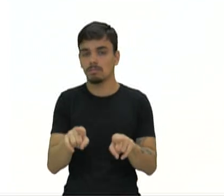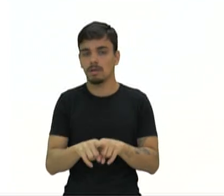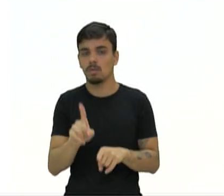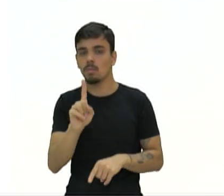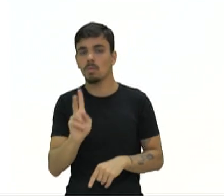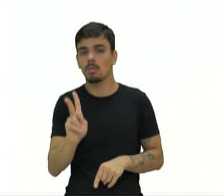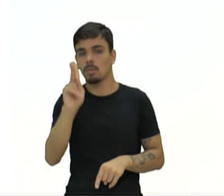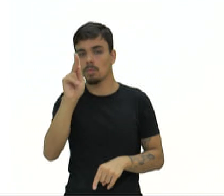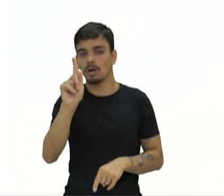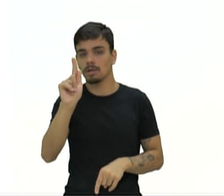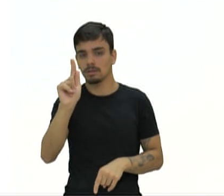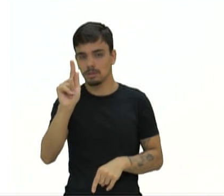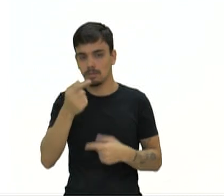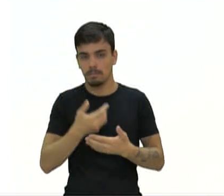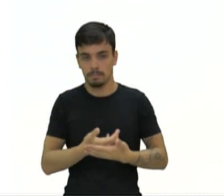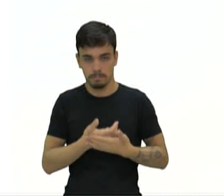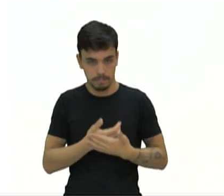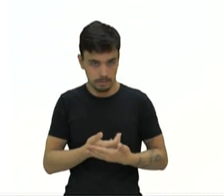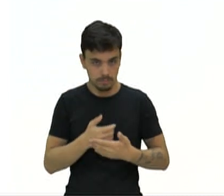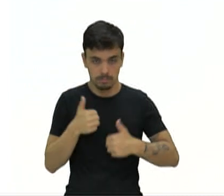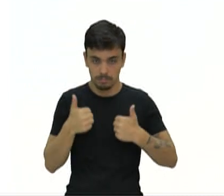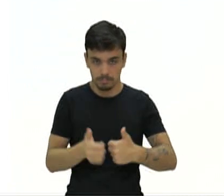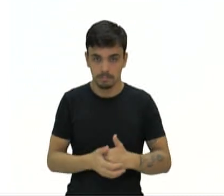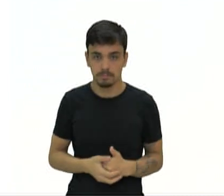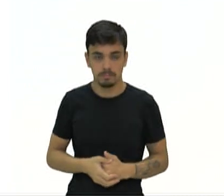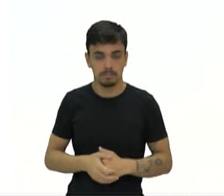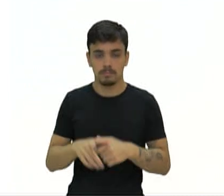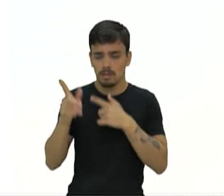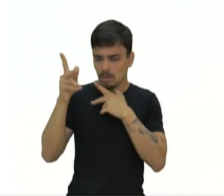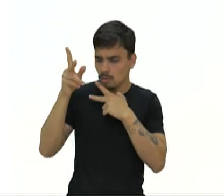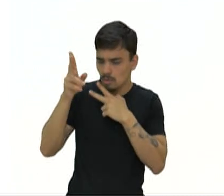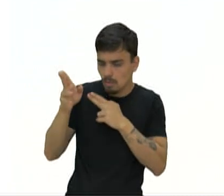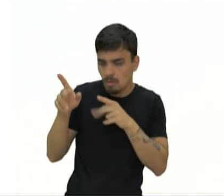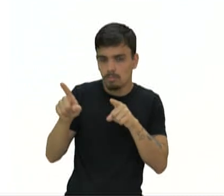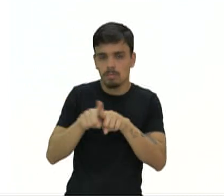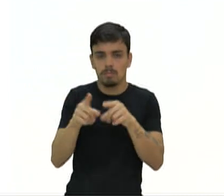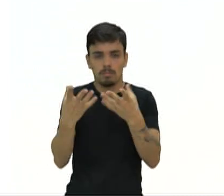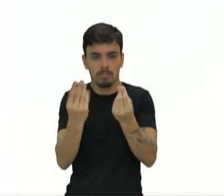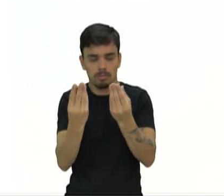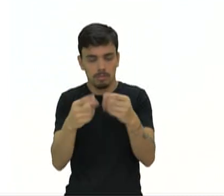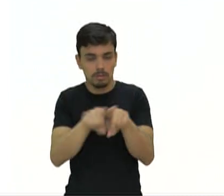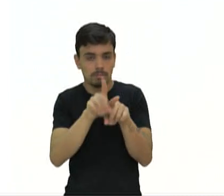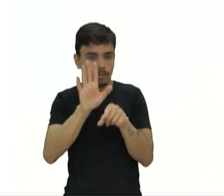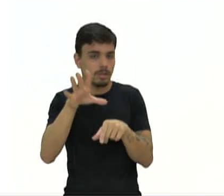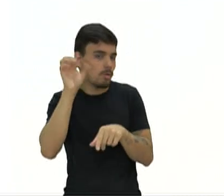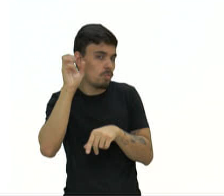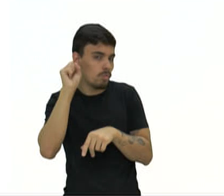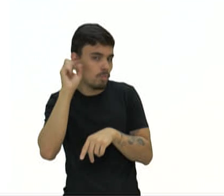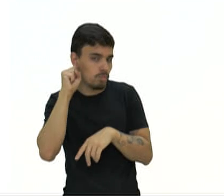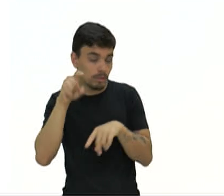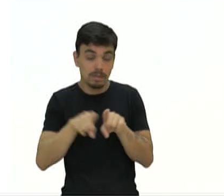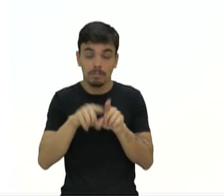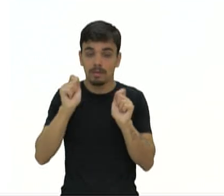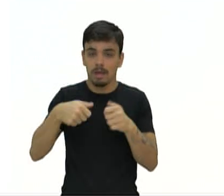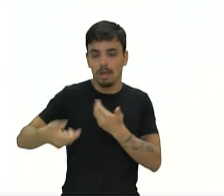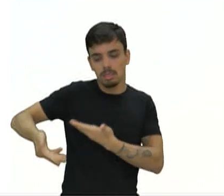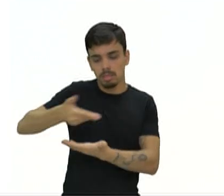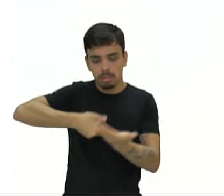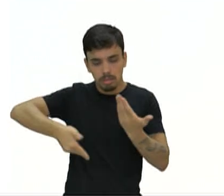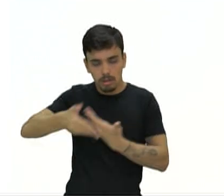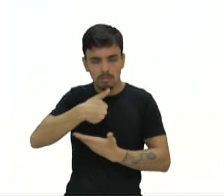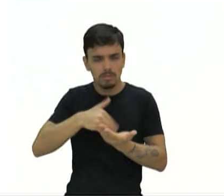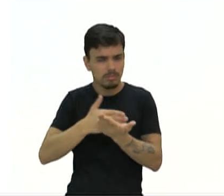quilo já de peso corporal. Dorme muito e também ouve os sons. Já começa a interagir aquilo que eu falei para vocês